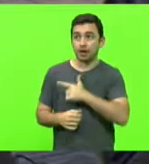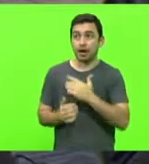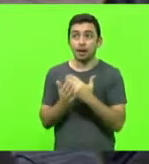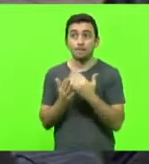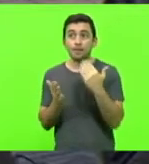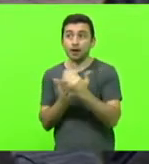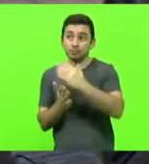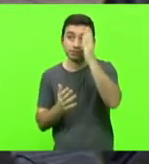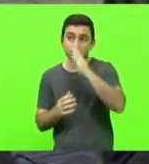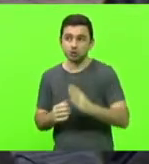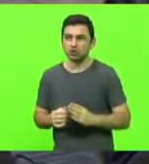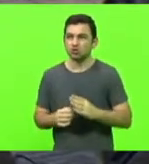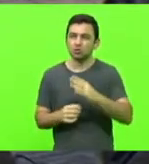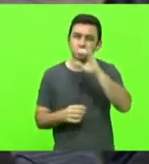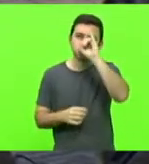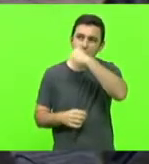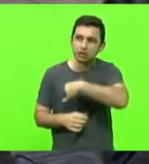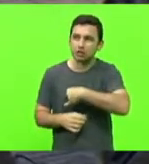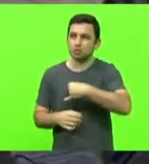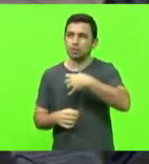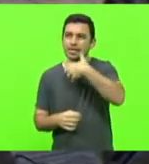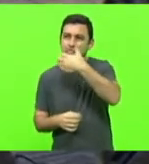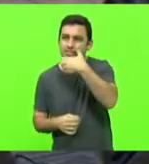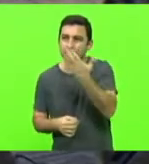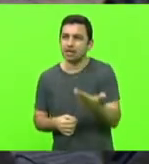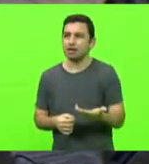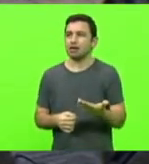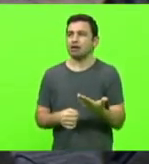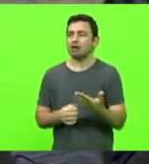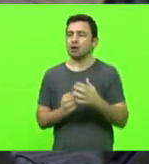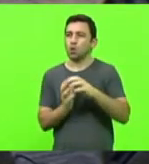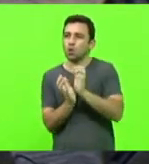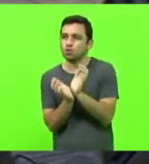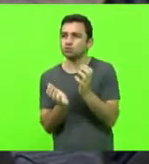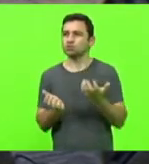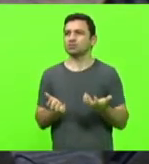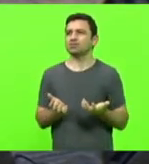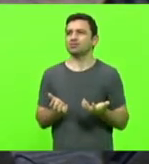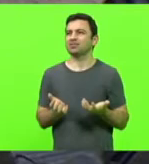nacional de suíno, maçã, cebola, pescado, ostra, mexilhões.